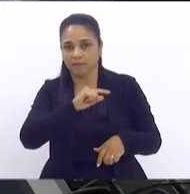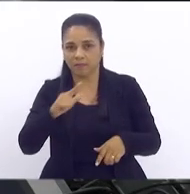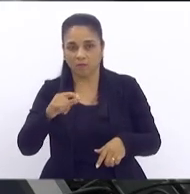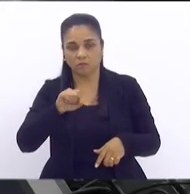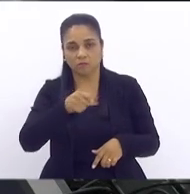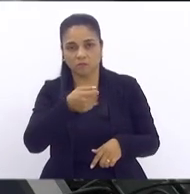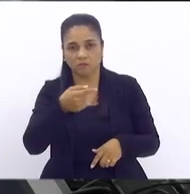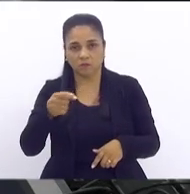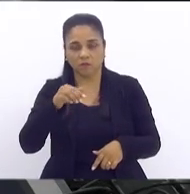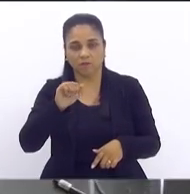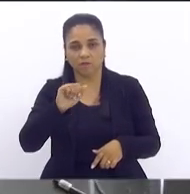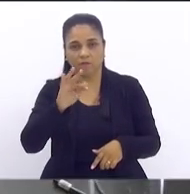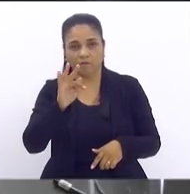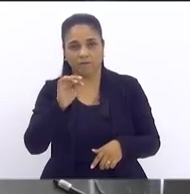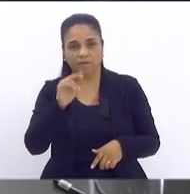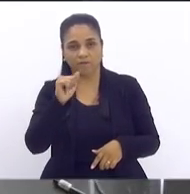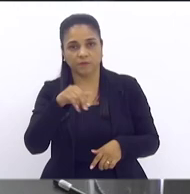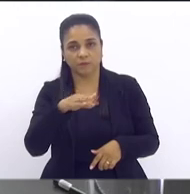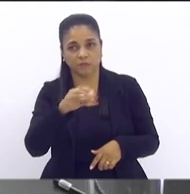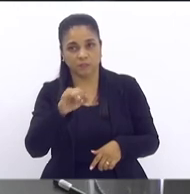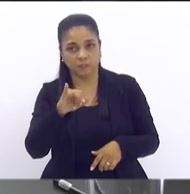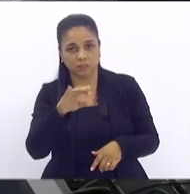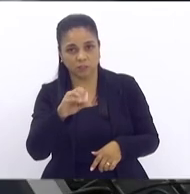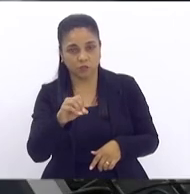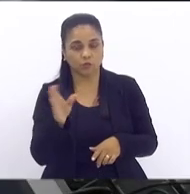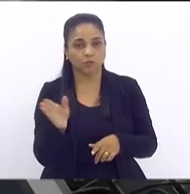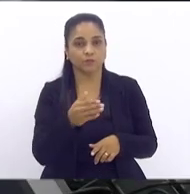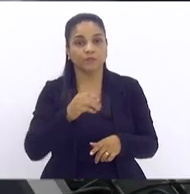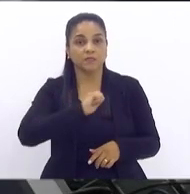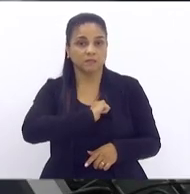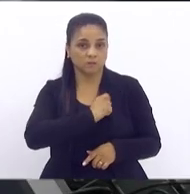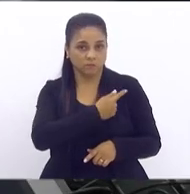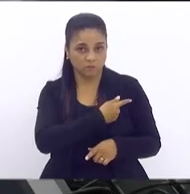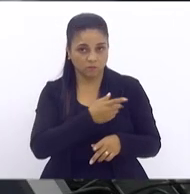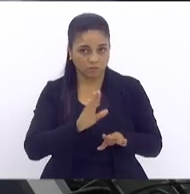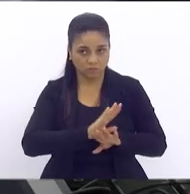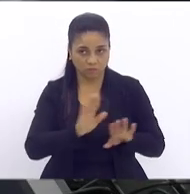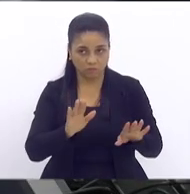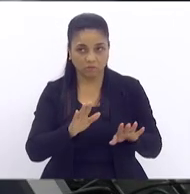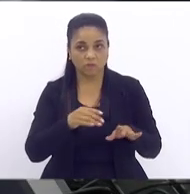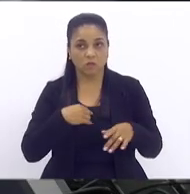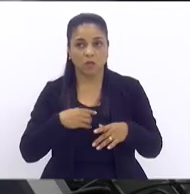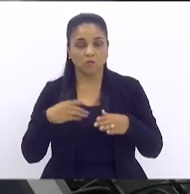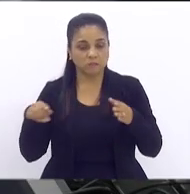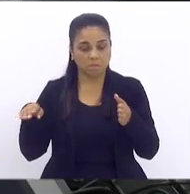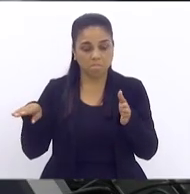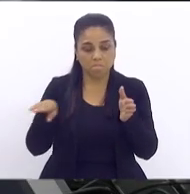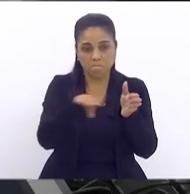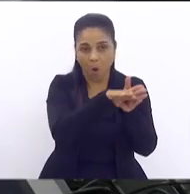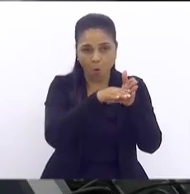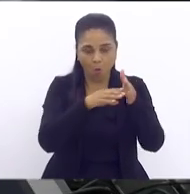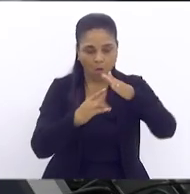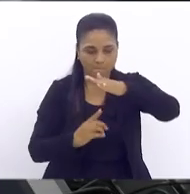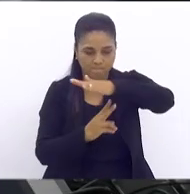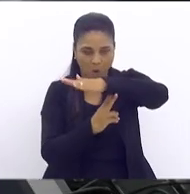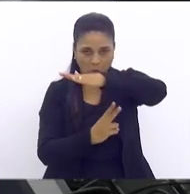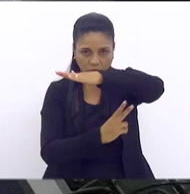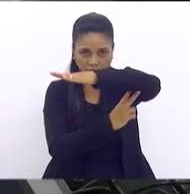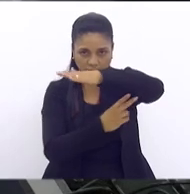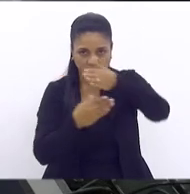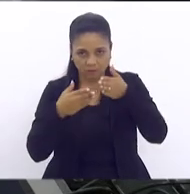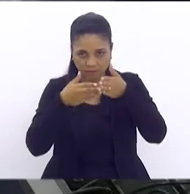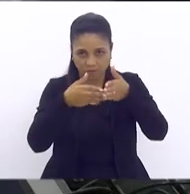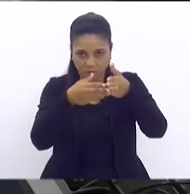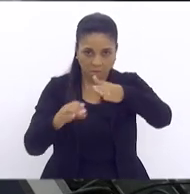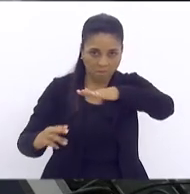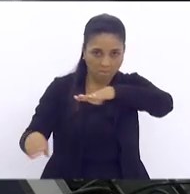para essas. No caso, esse navio que bateu na ponte não é responsabilidade do INEA? Não, isso é responsabilidade da Marinha do Brasil.